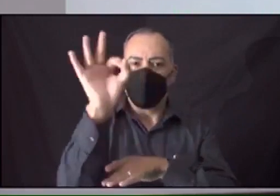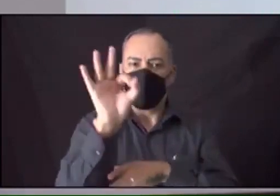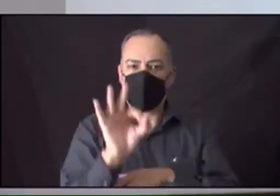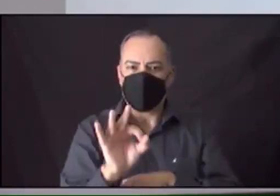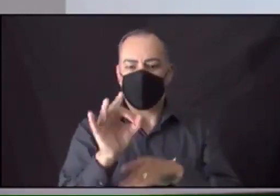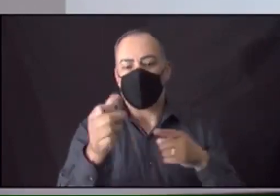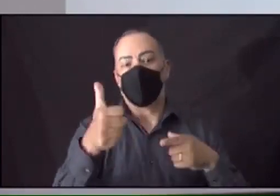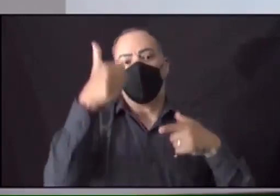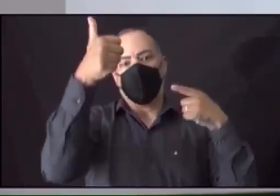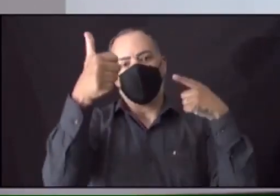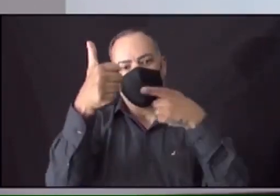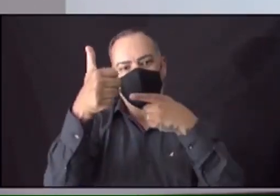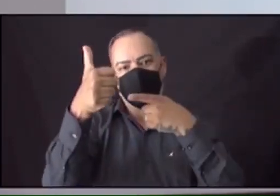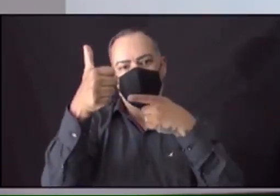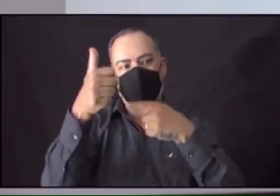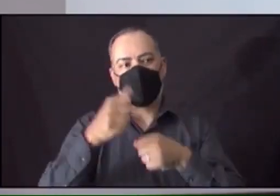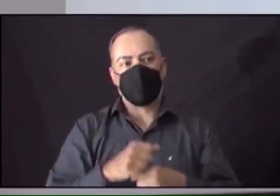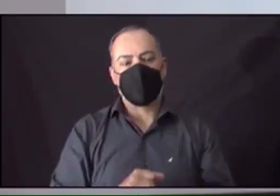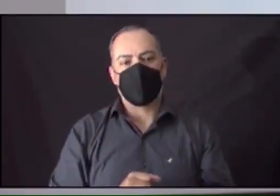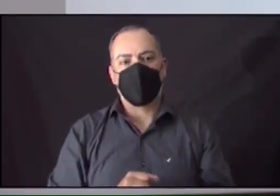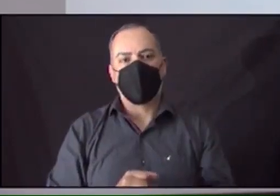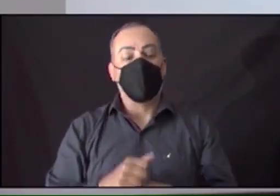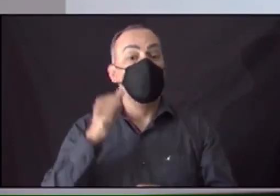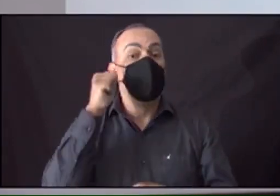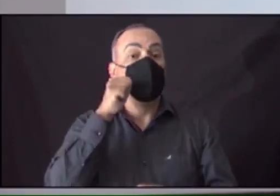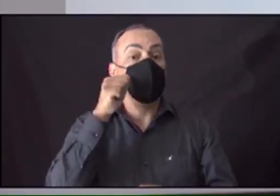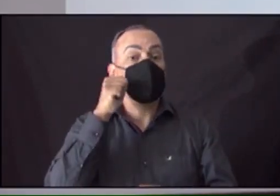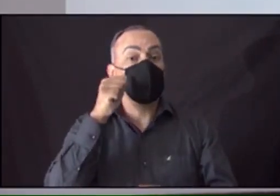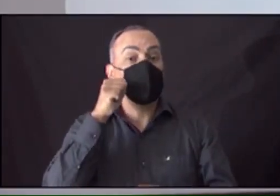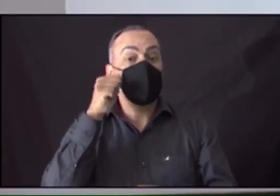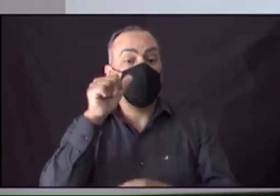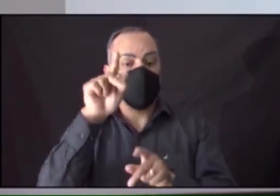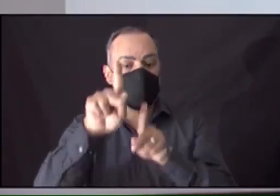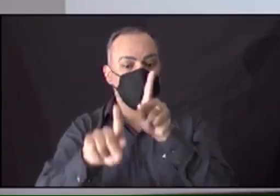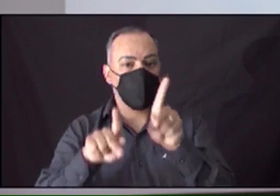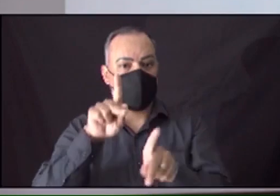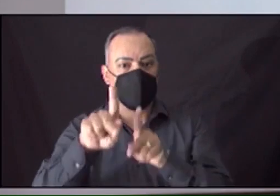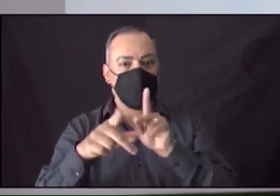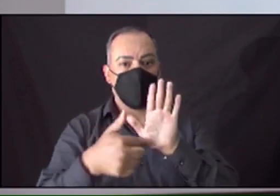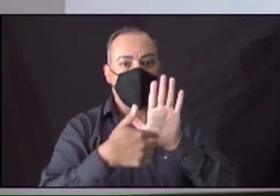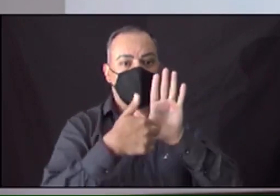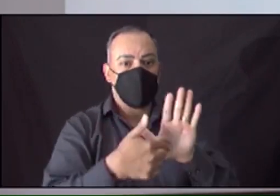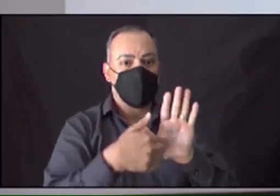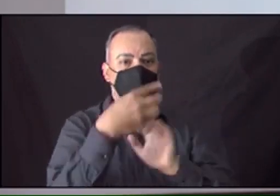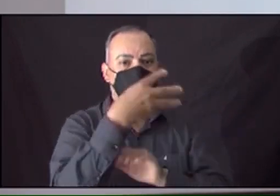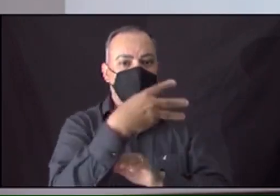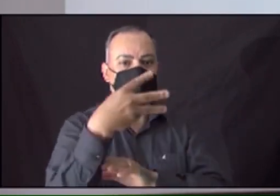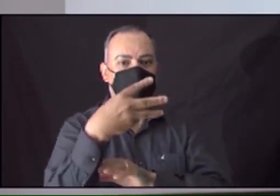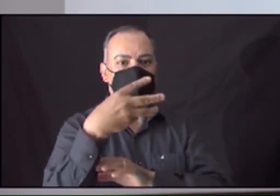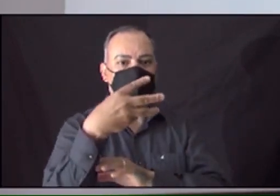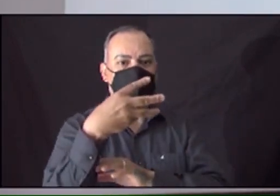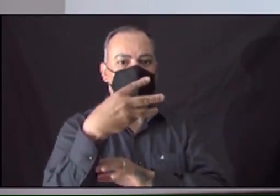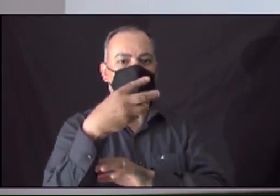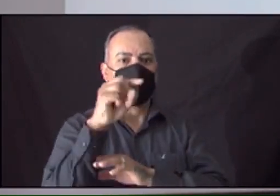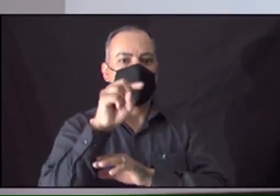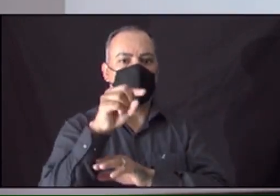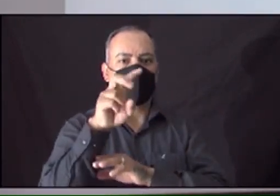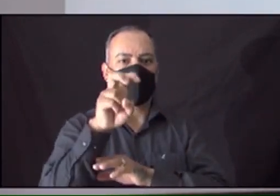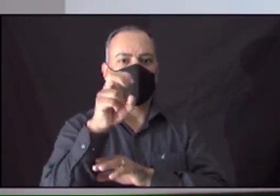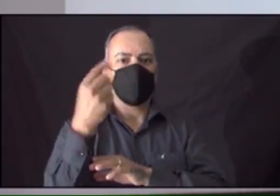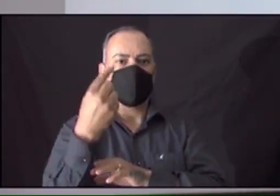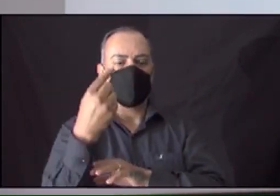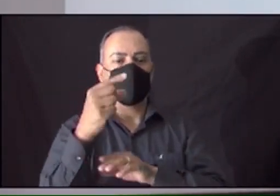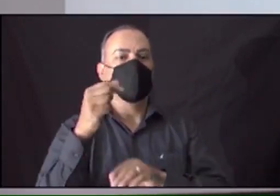vão positivar. A população feminina, ela representa 53,1% dos casos confirmados e a